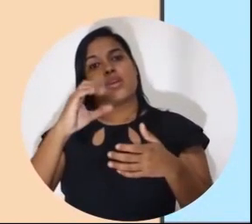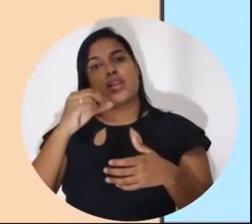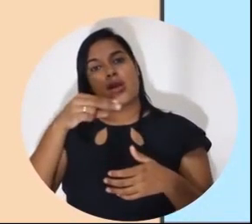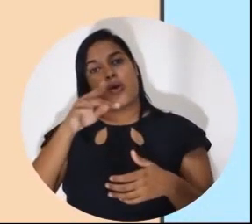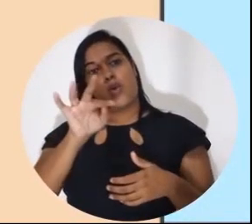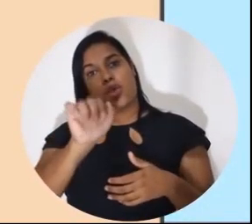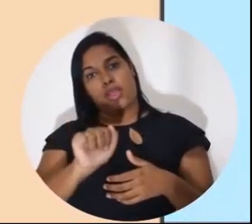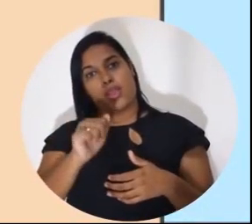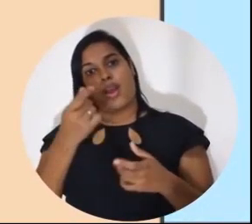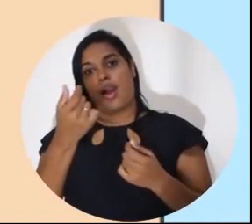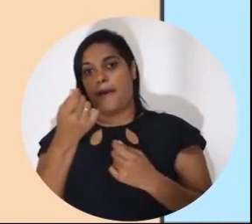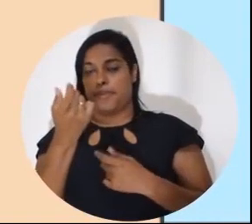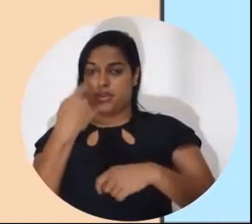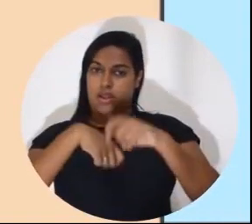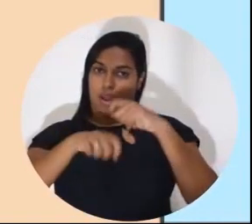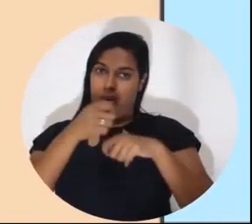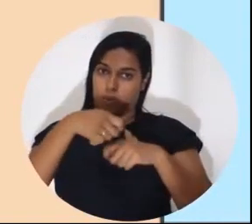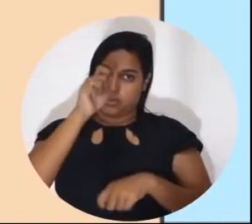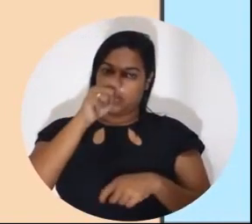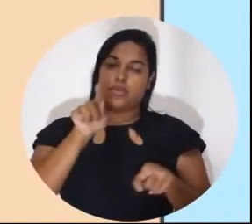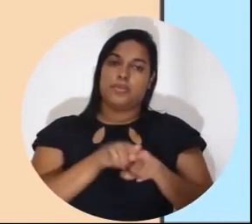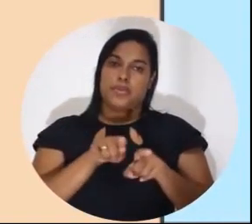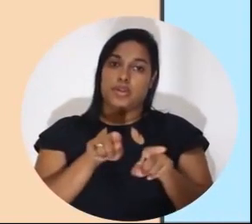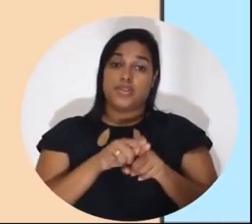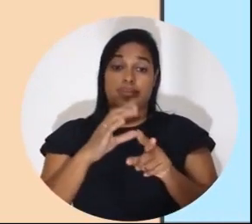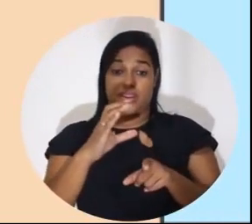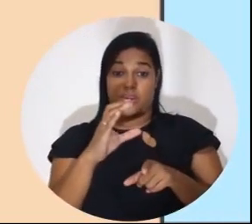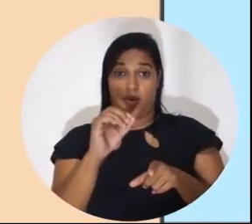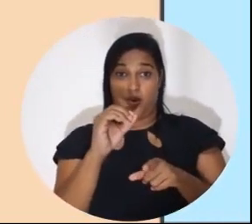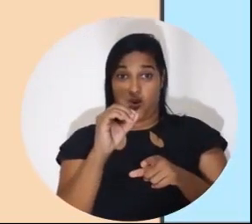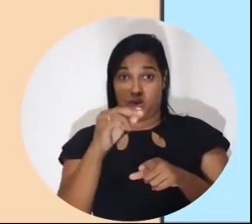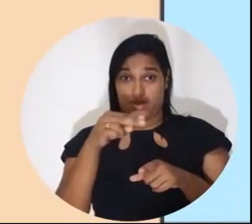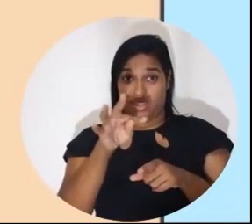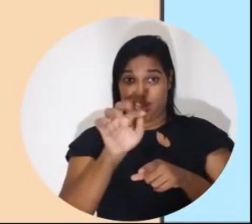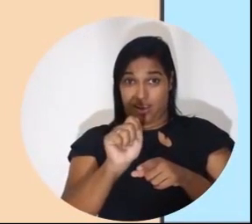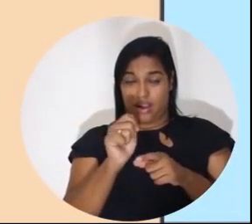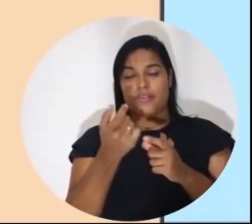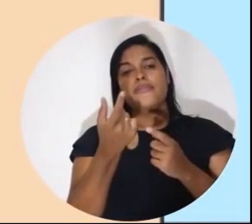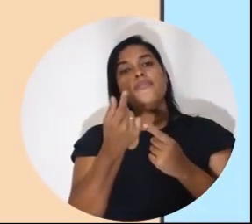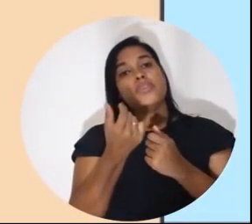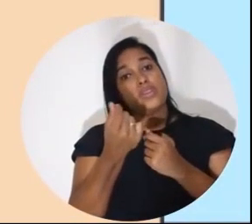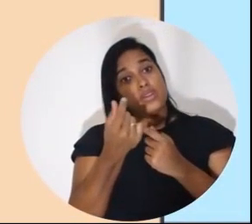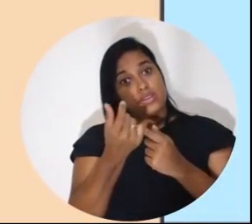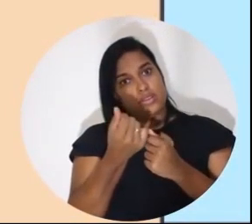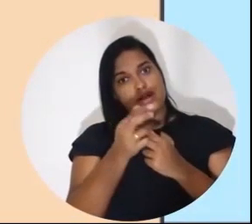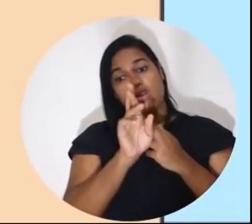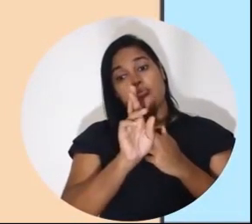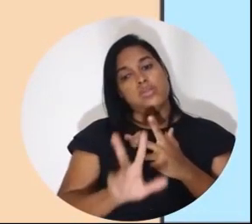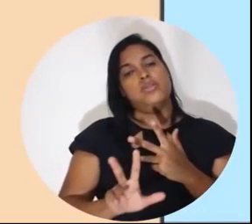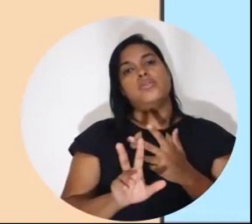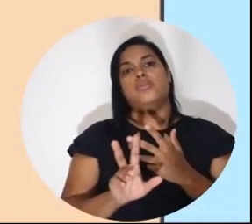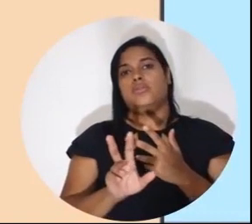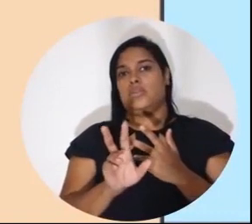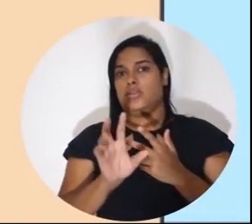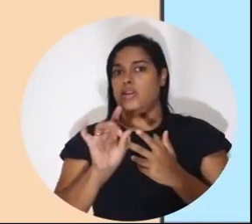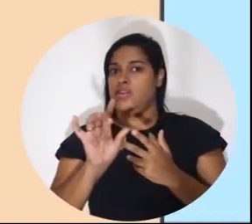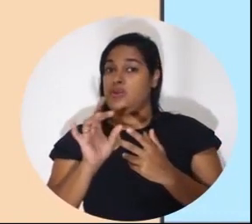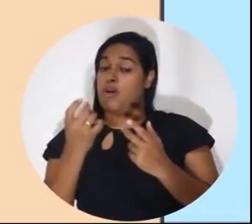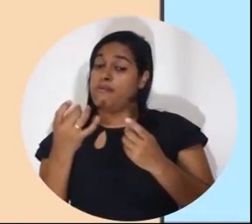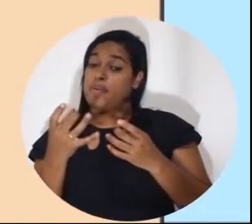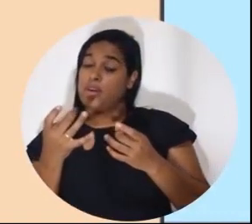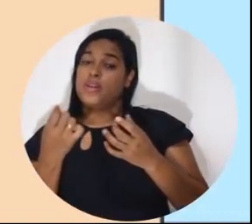aquisição, tá certo? Na conta financeira já são registrados tudo que está relacionado a investimentos ou